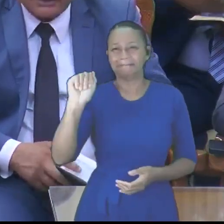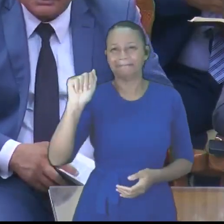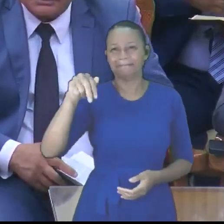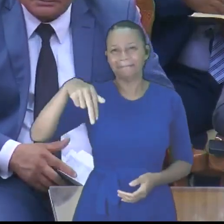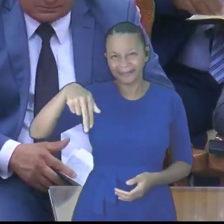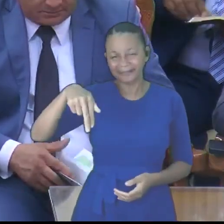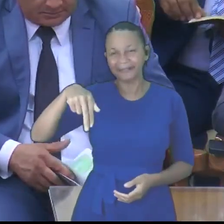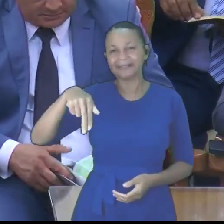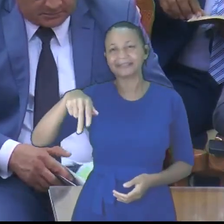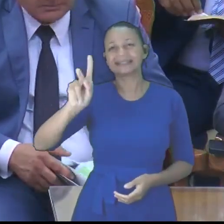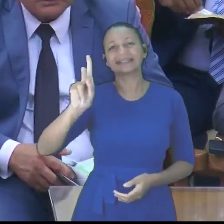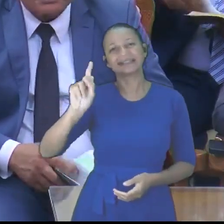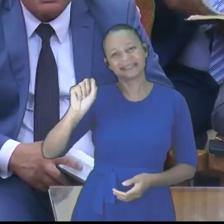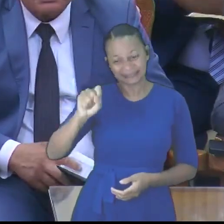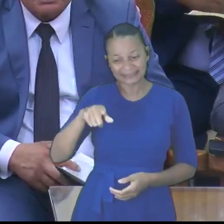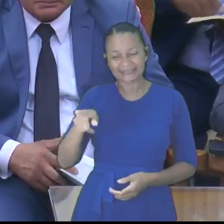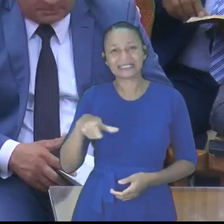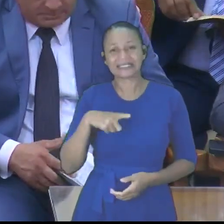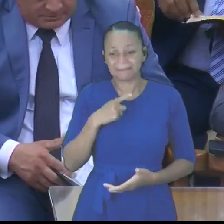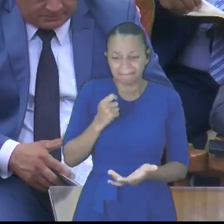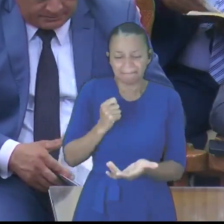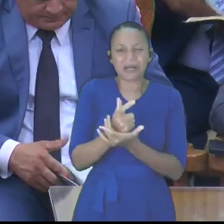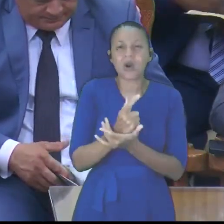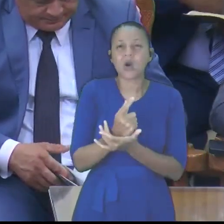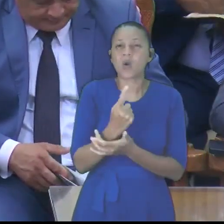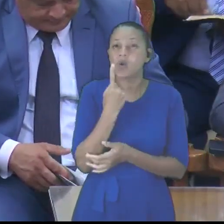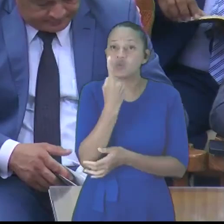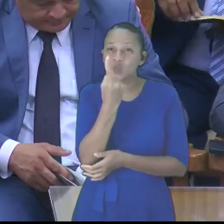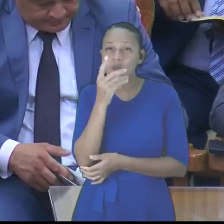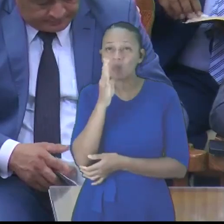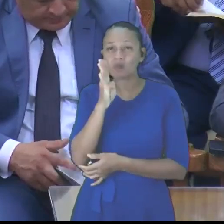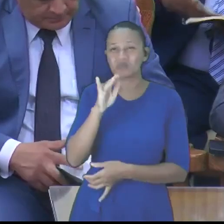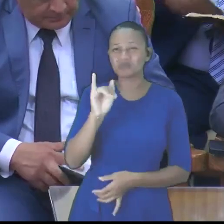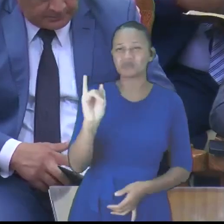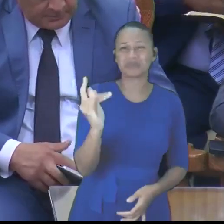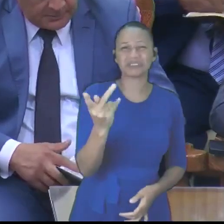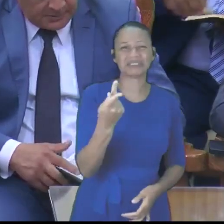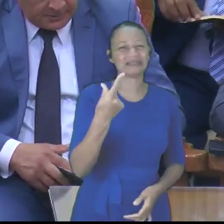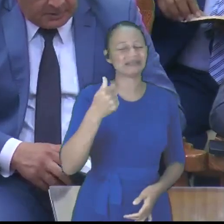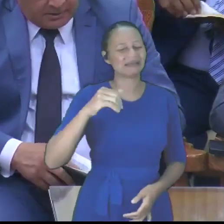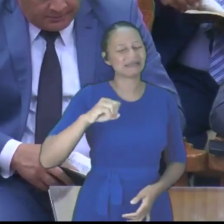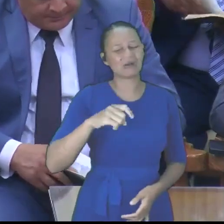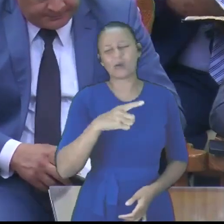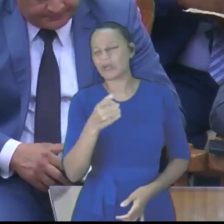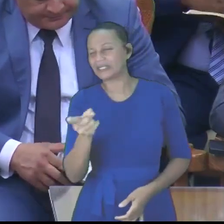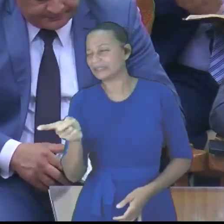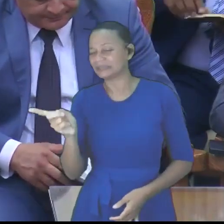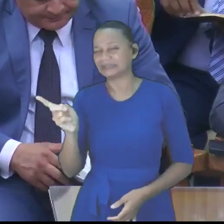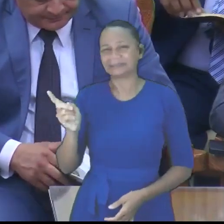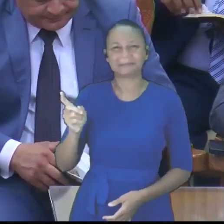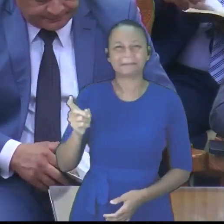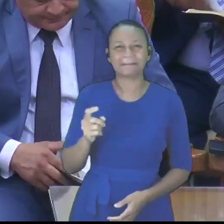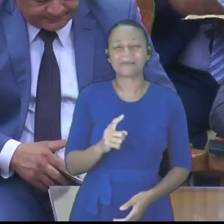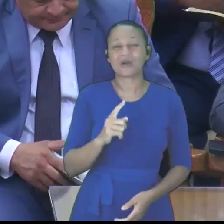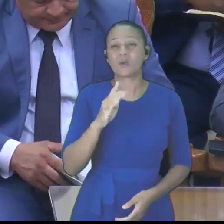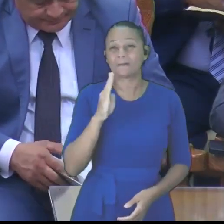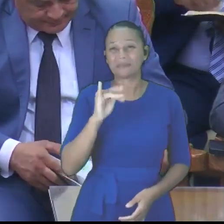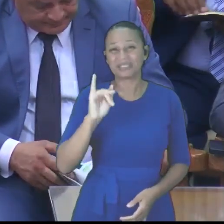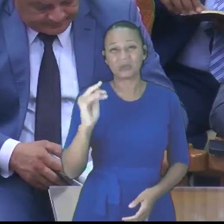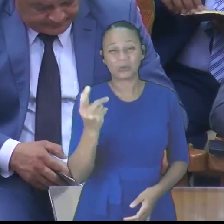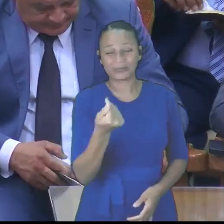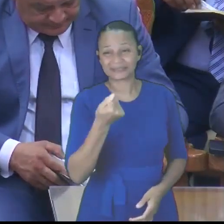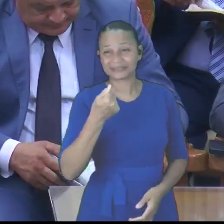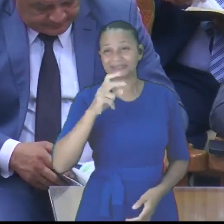né? Tem bunkers que já custa 1 bilhão e 500 milhões, 1 bilhão e